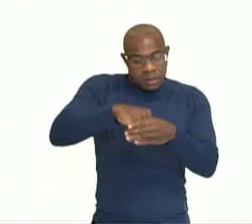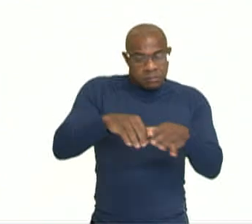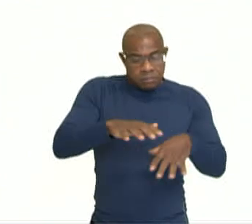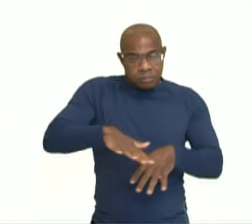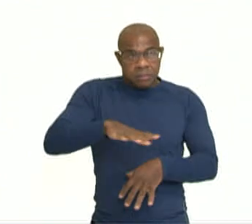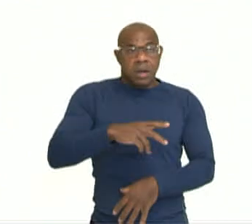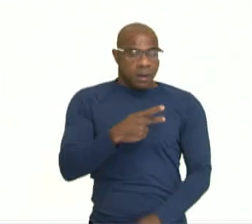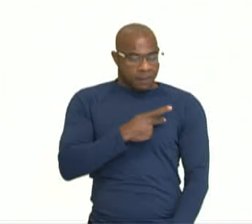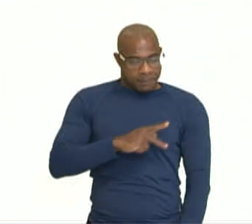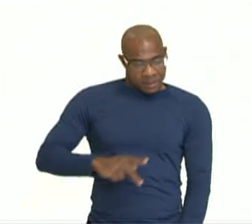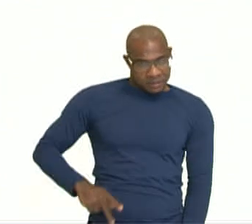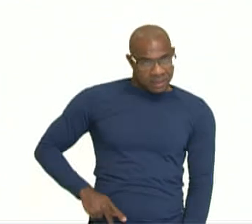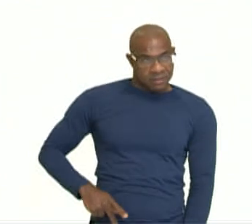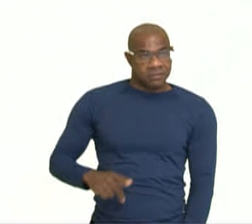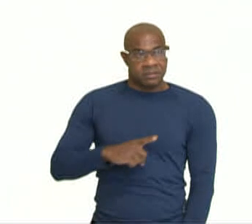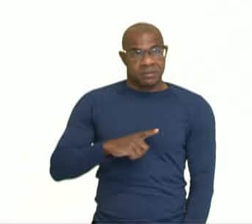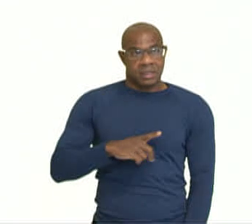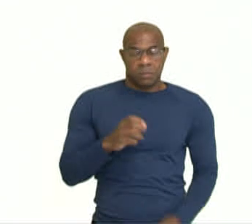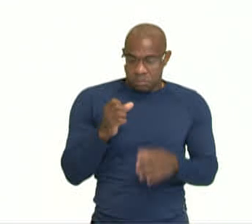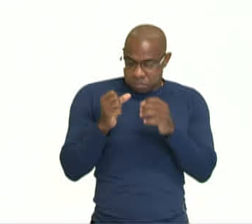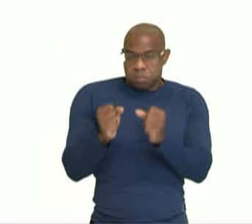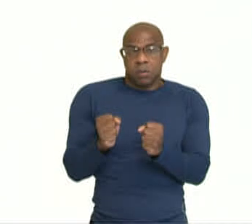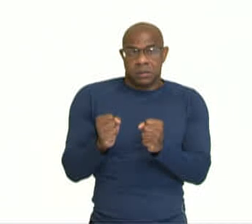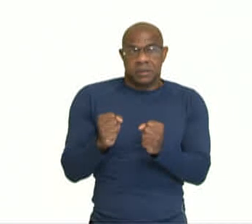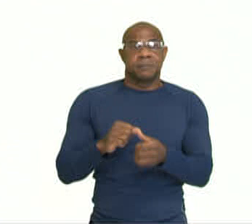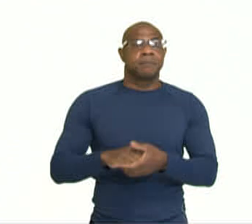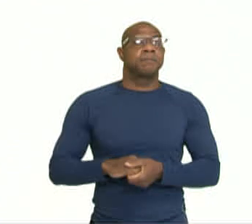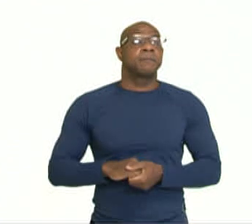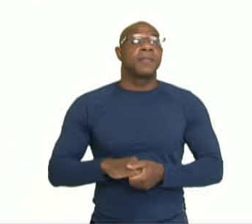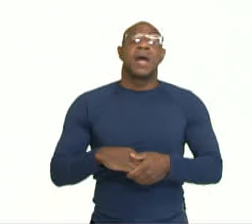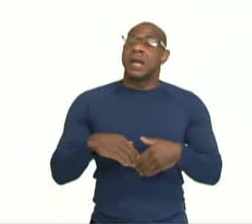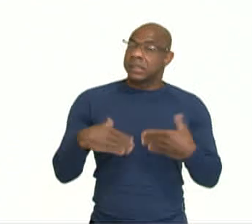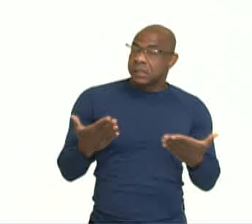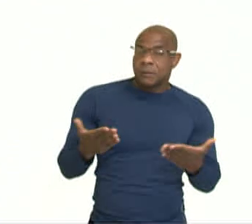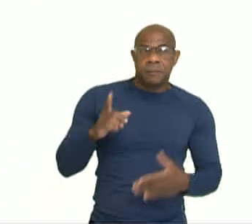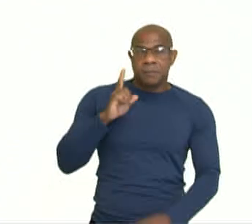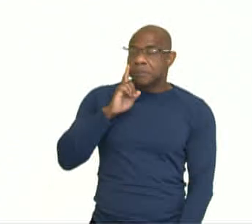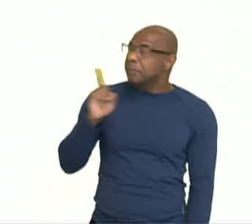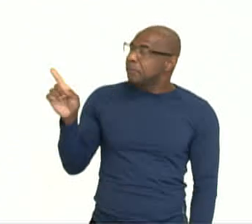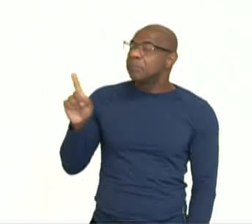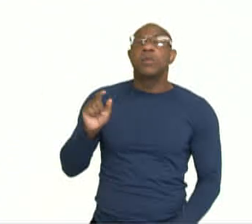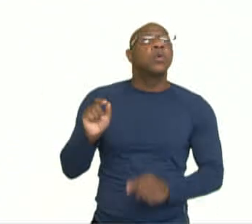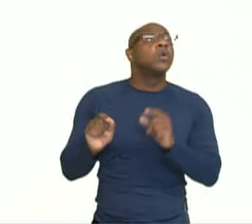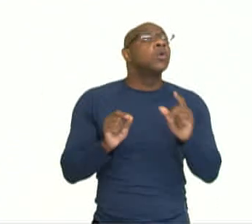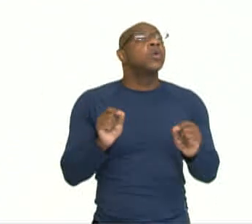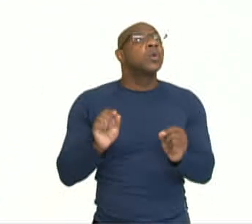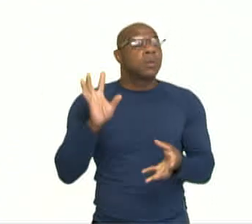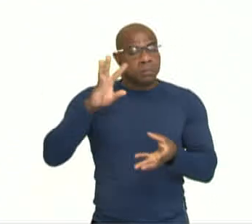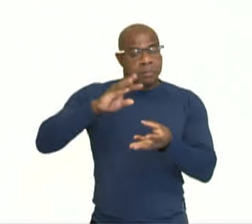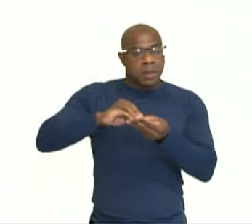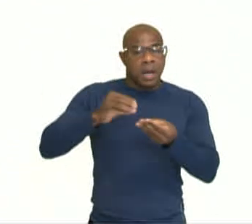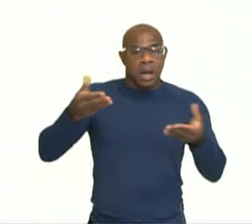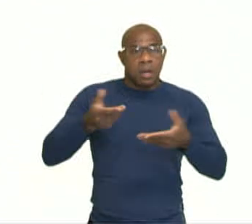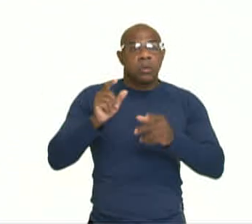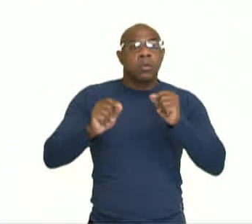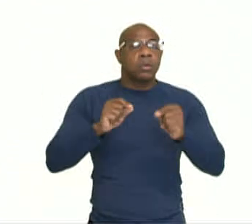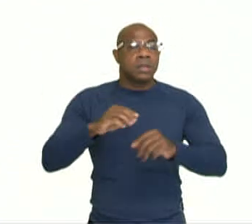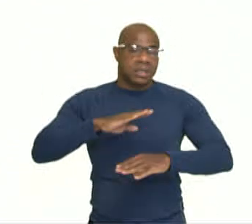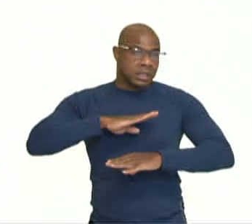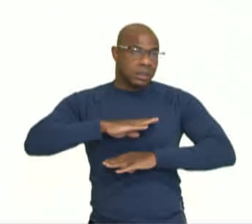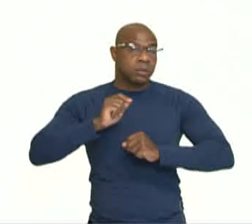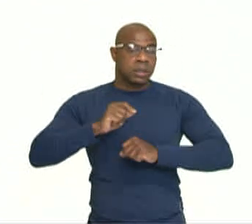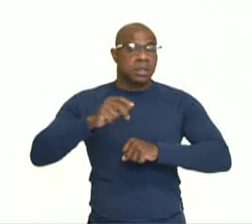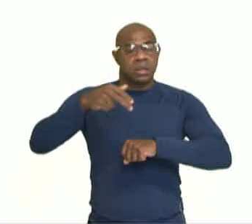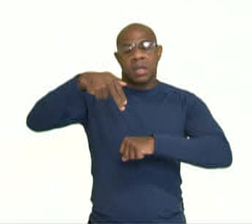presidente ou seu governante estabelece mais um poder geopolítico. E figura, para a gente fechar então, a situação da